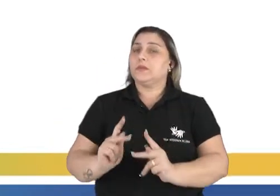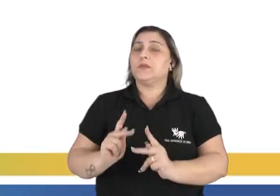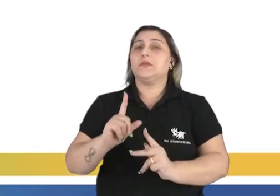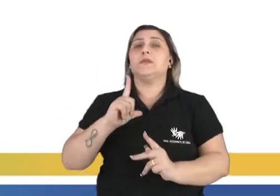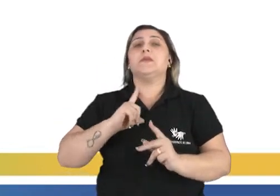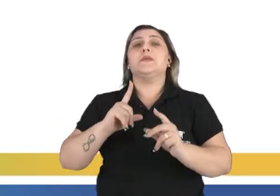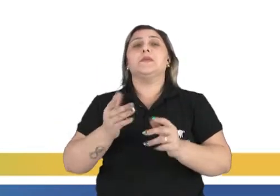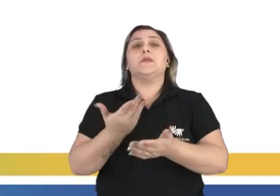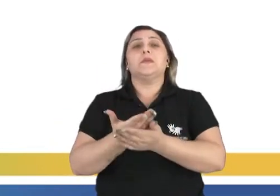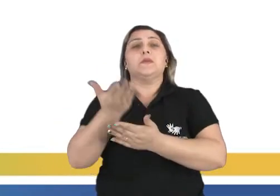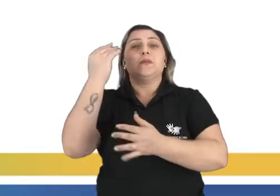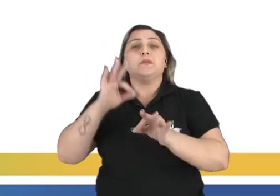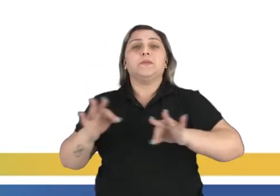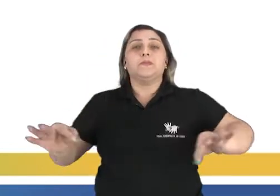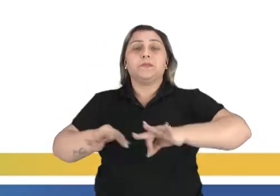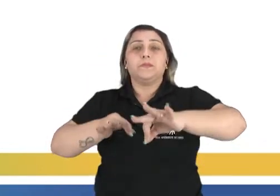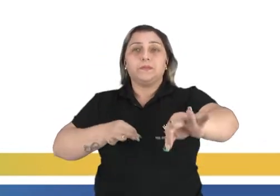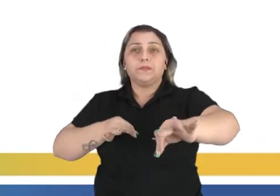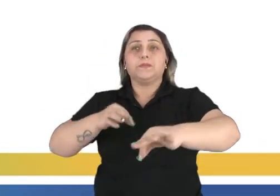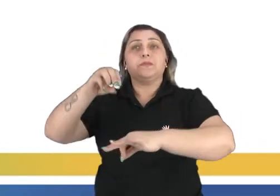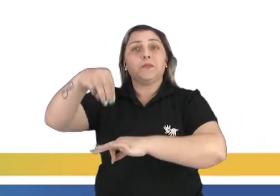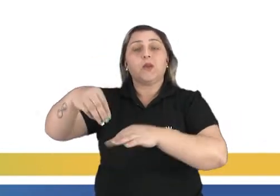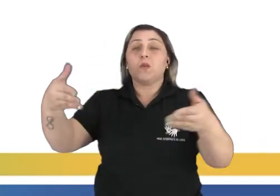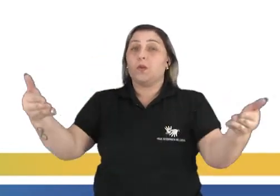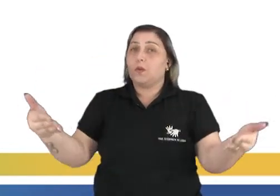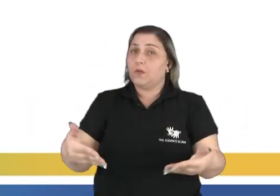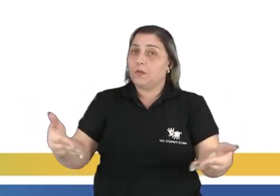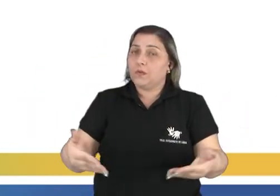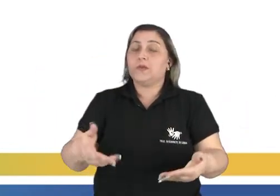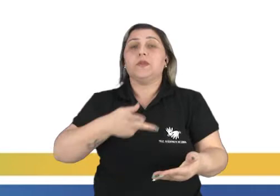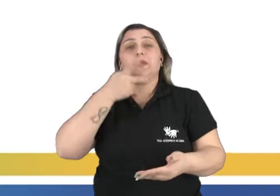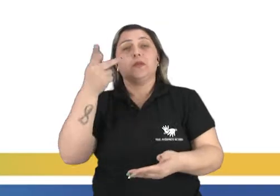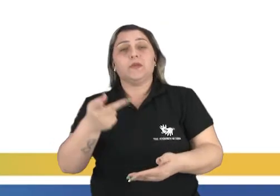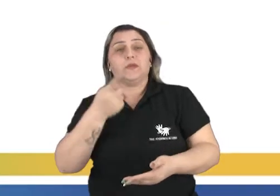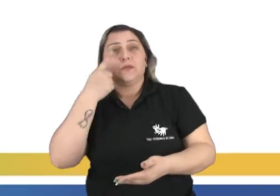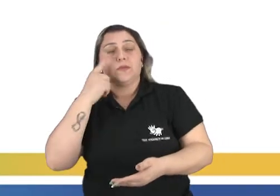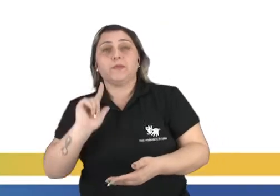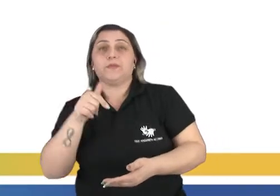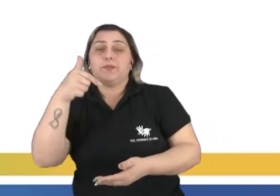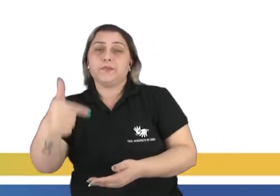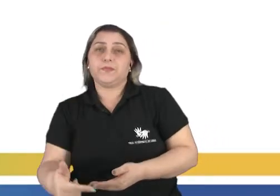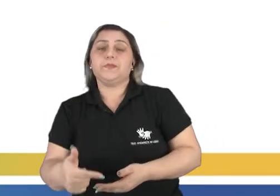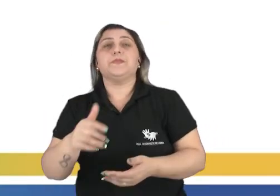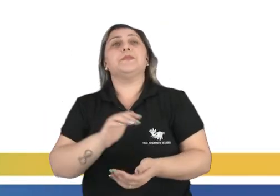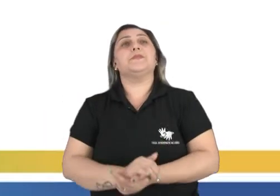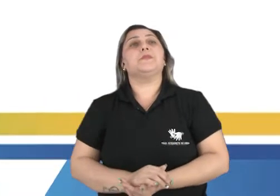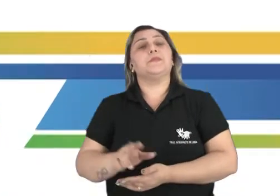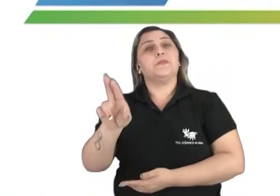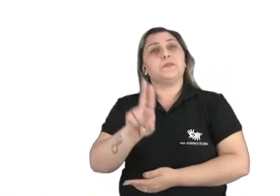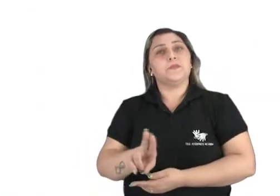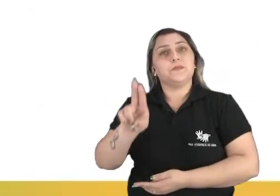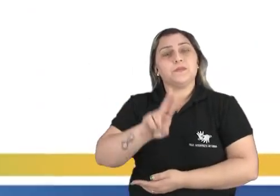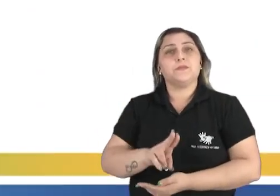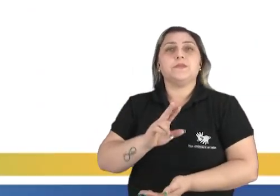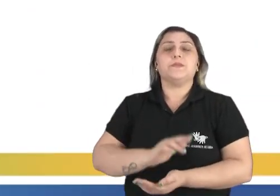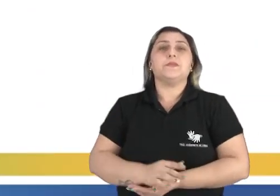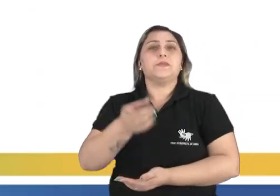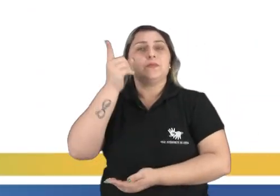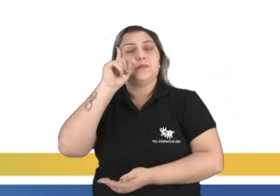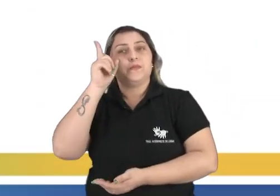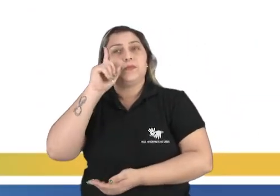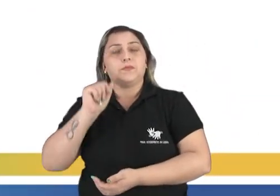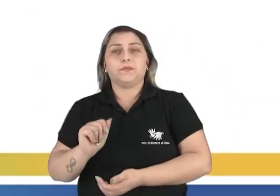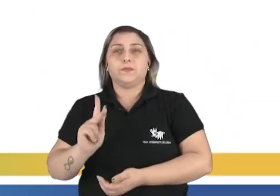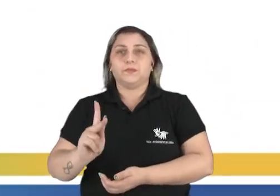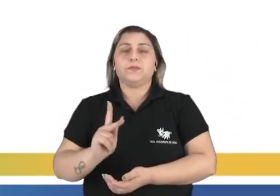sobre comprimento, unidade de medida era metro. Já hoje nós vamos ver outro tipo de grandeza que nós utilizamos muito no dia a dia,